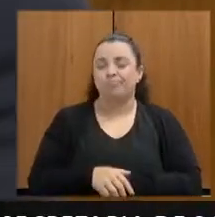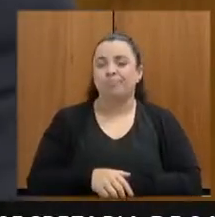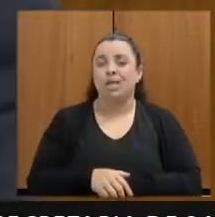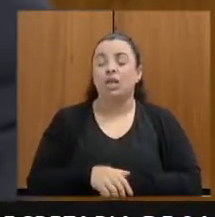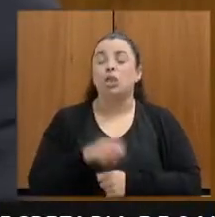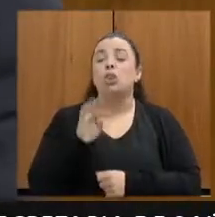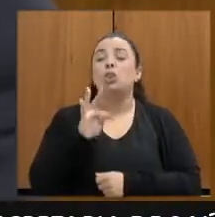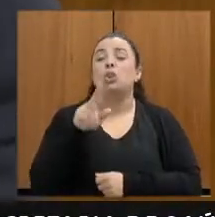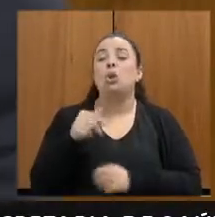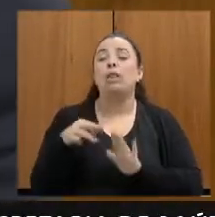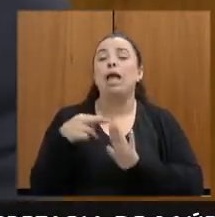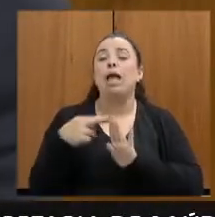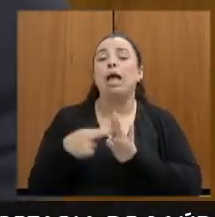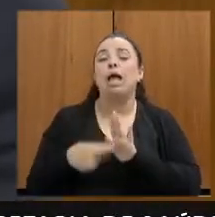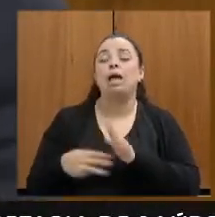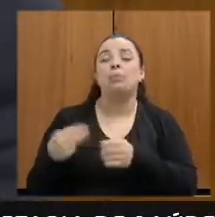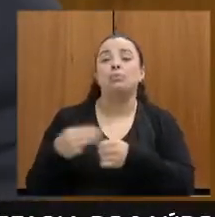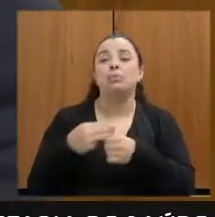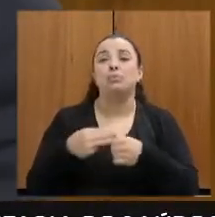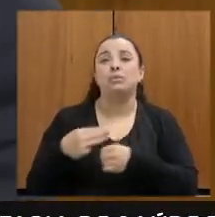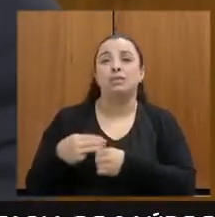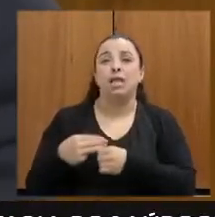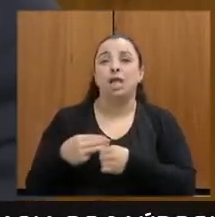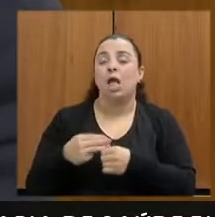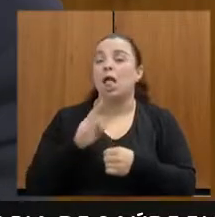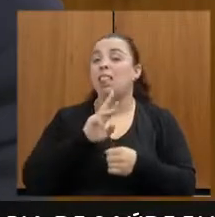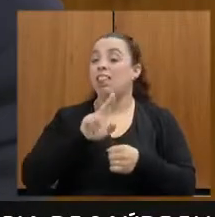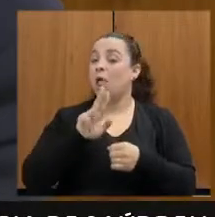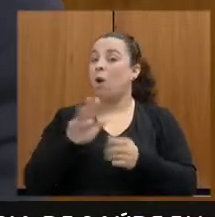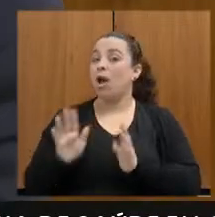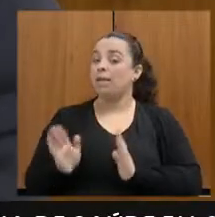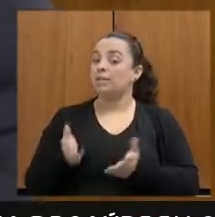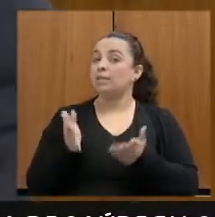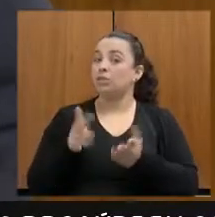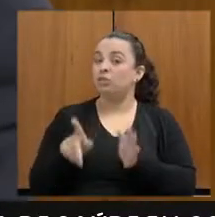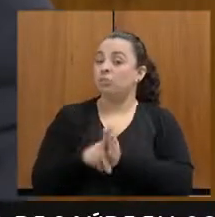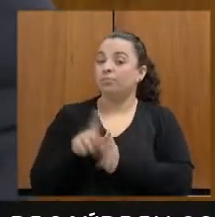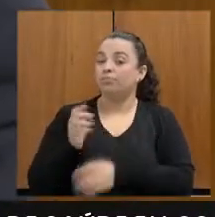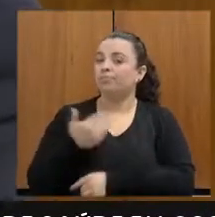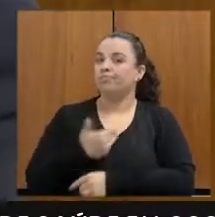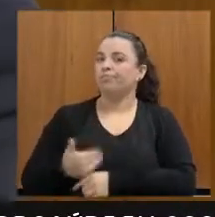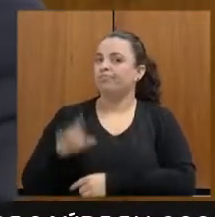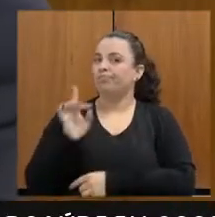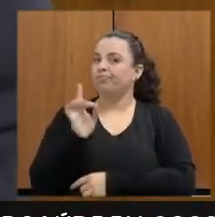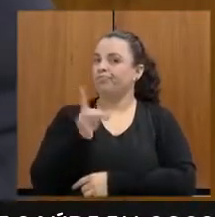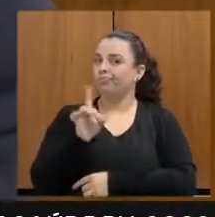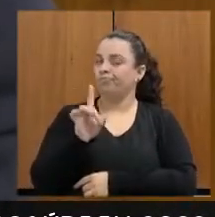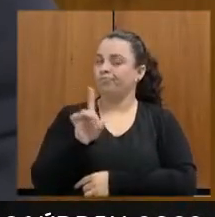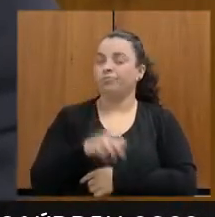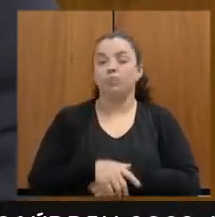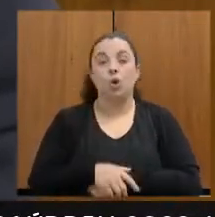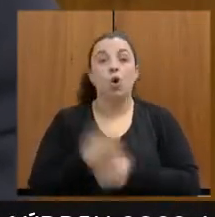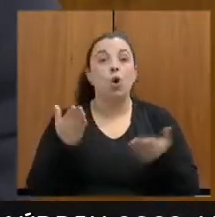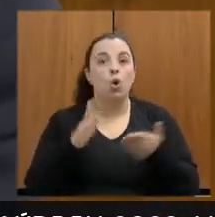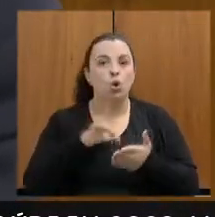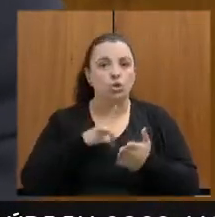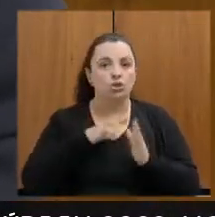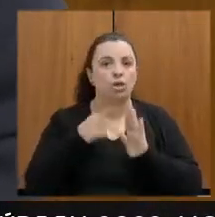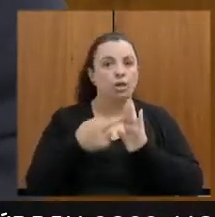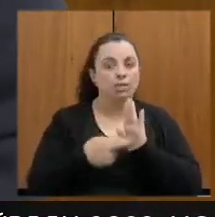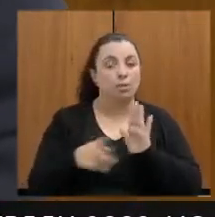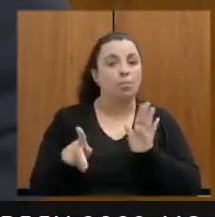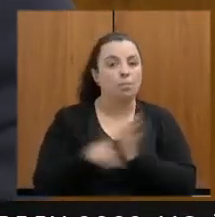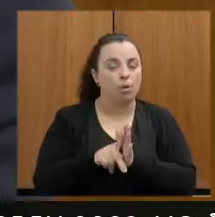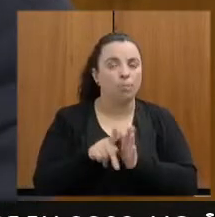Municipal pela dizer incentivada pelo estatuto nós temos os seus fácil nós temos hoje regulação própria em